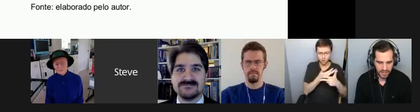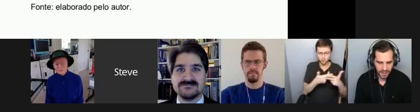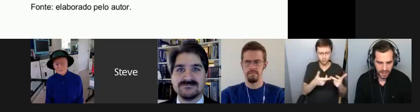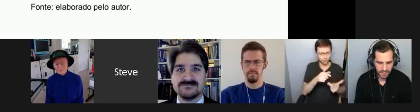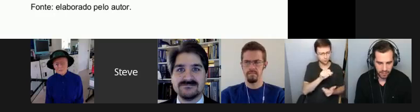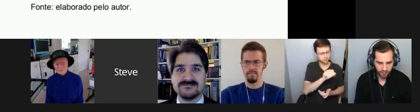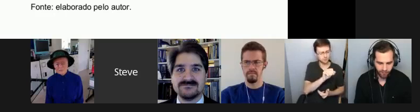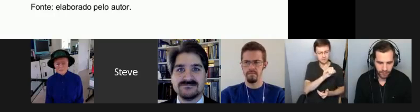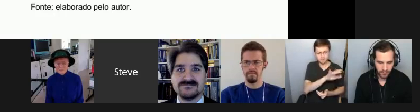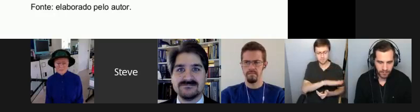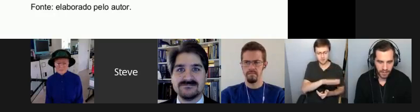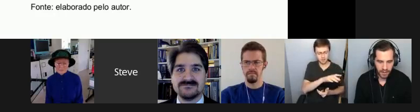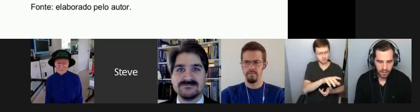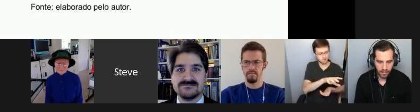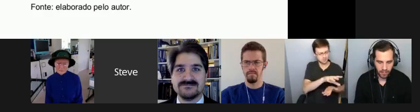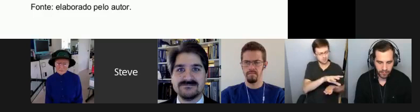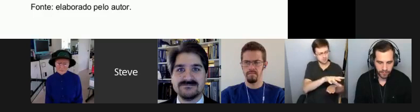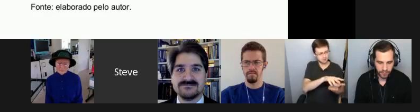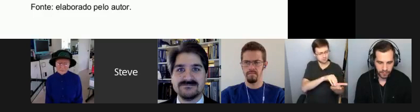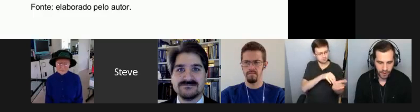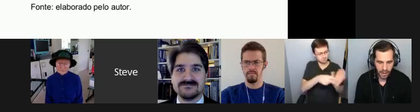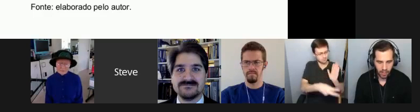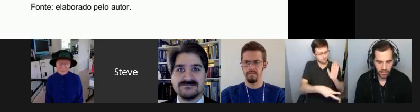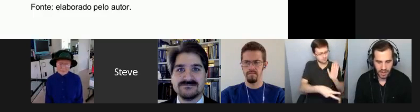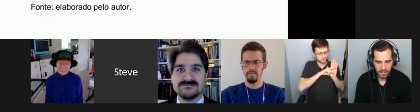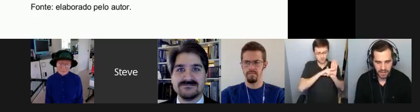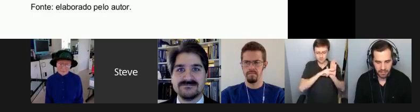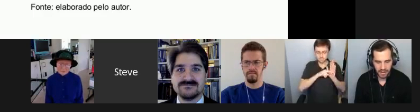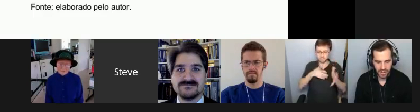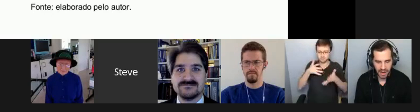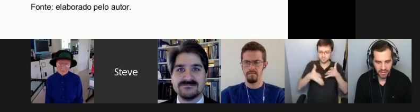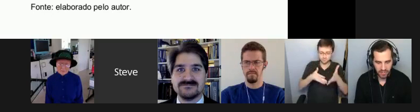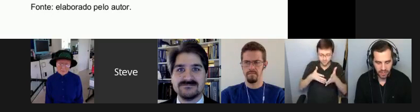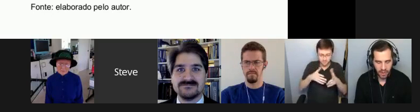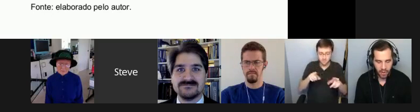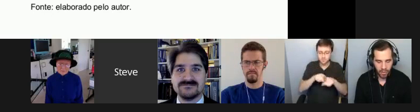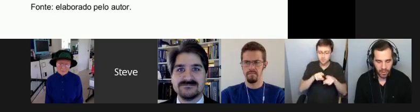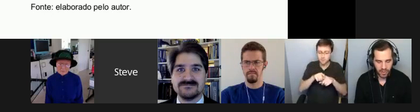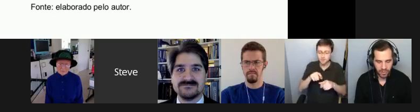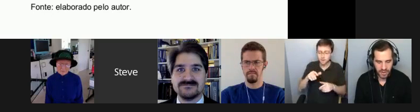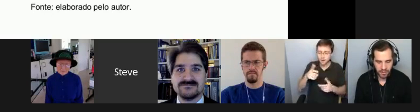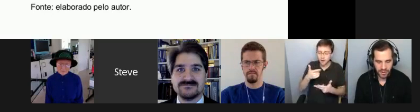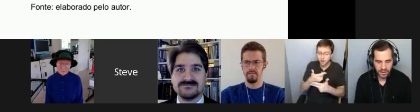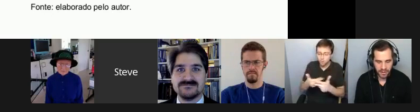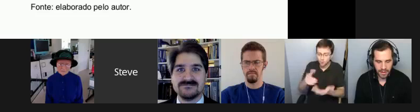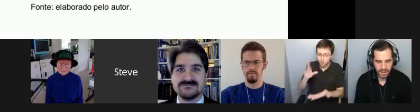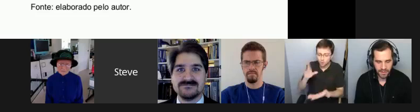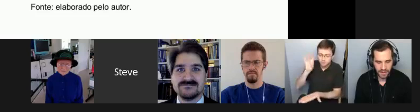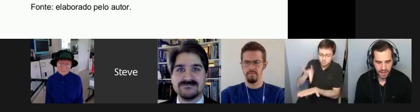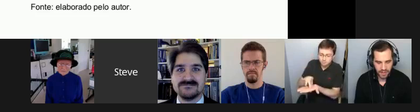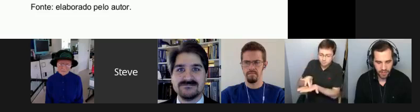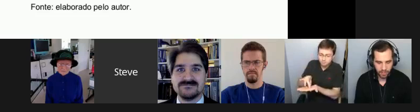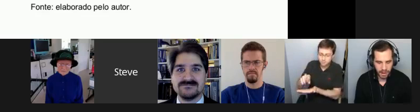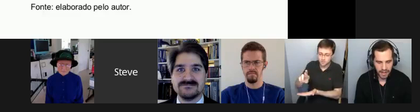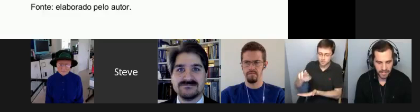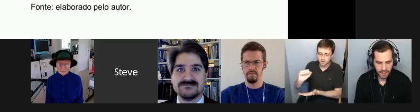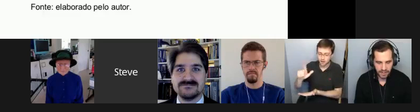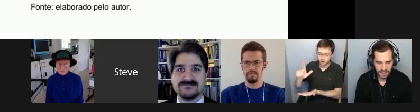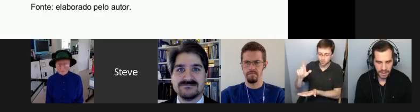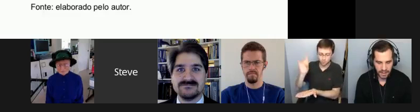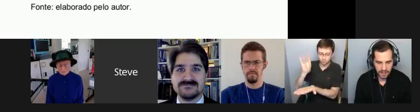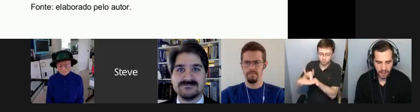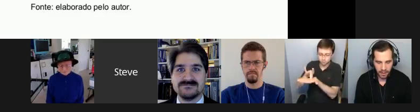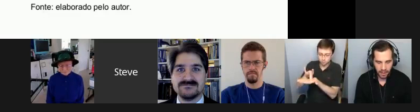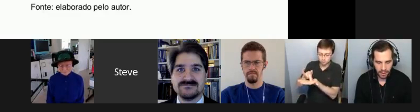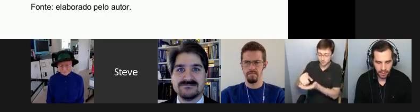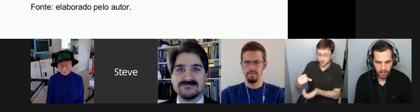dessa transferência? Então, alguns elementos imagéticos, como nós conseguimos transferir isso para as línguas